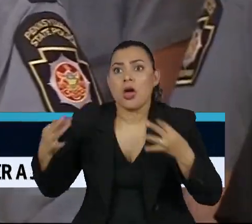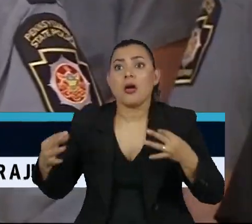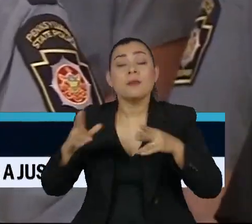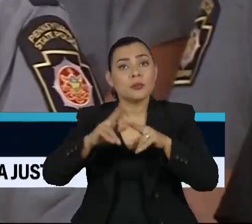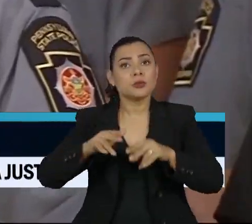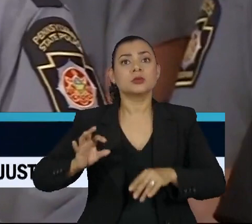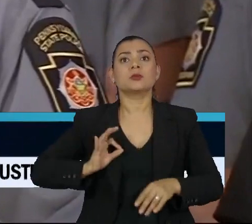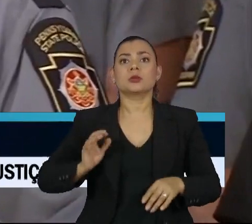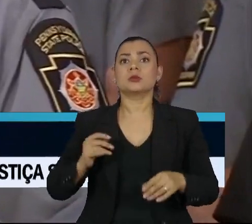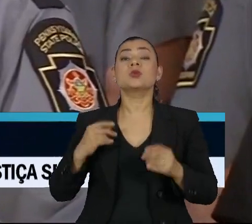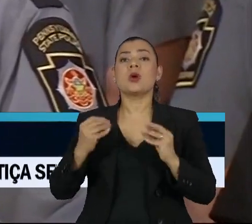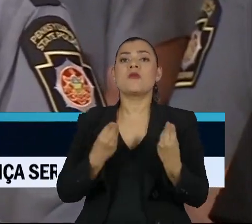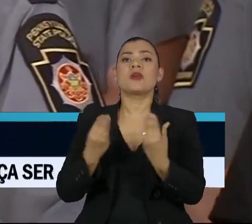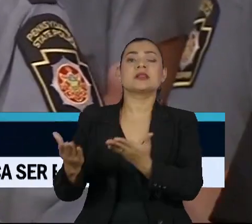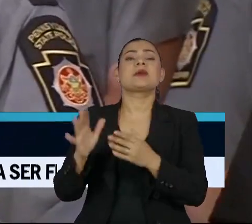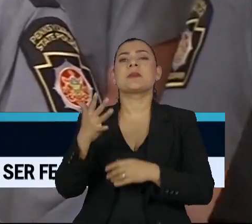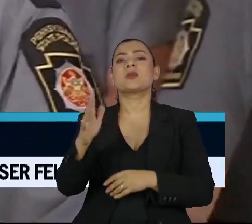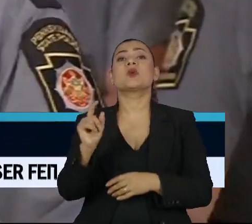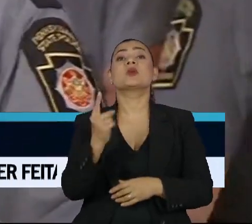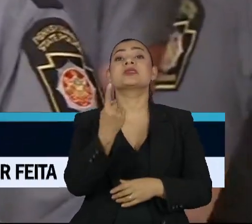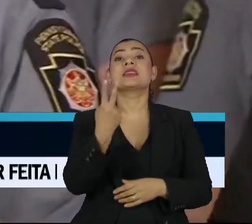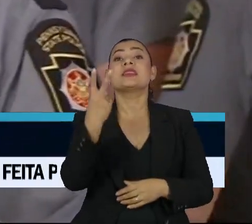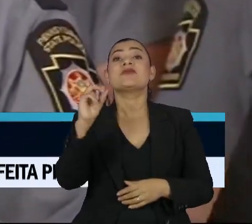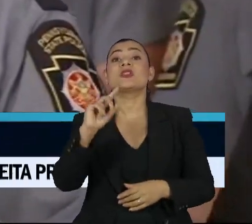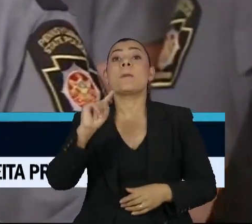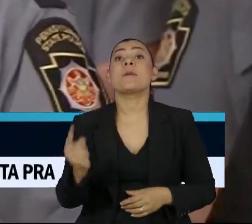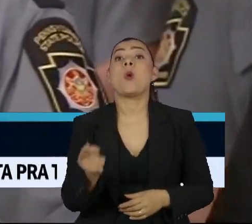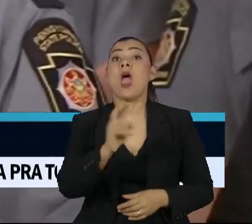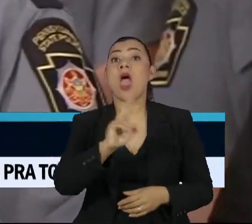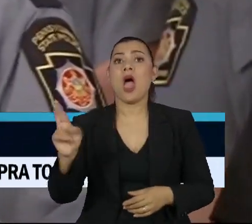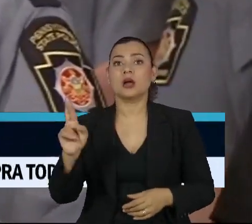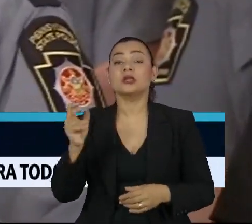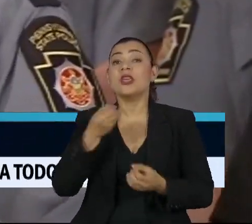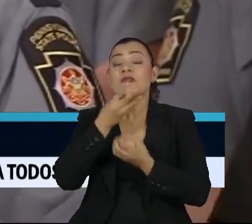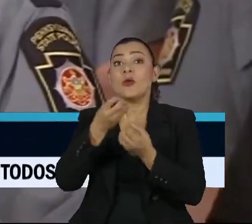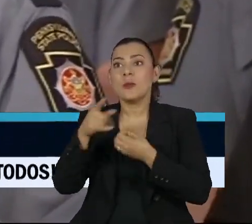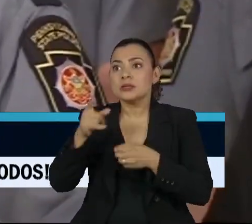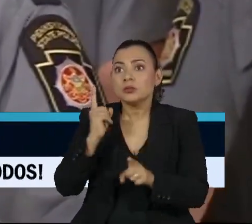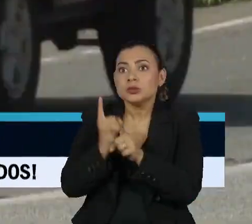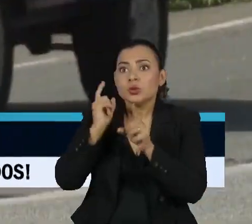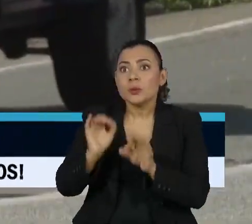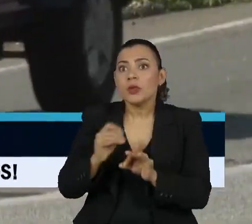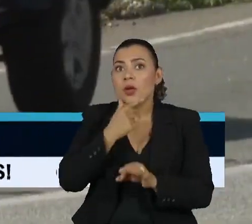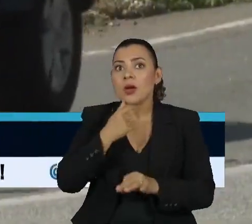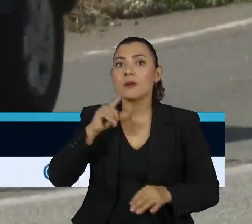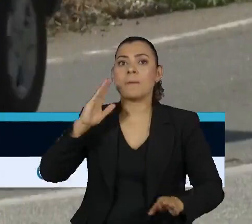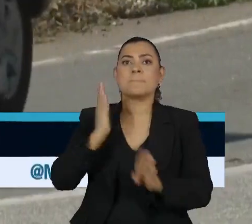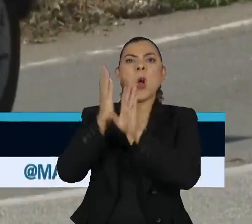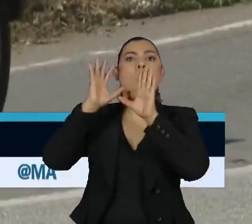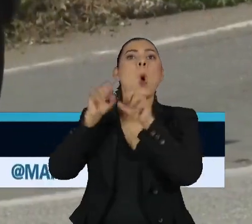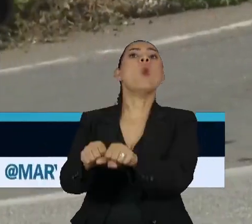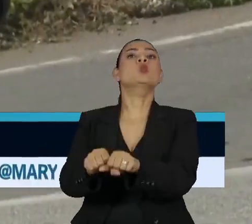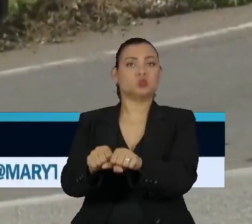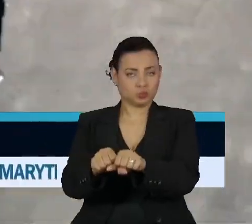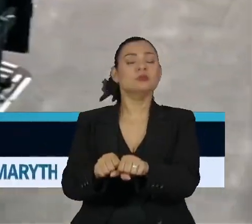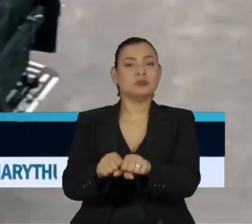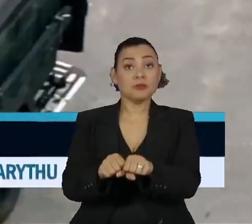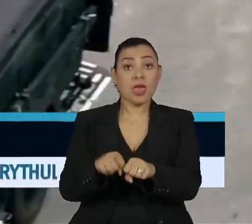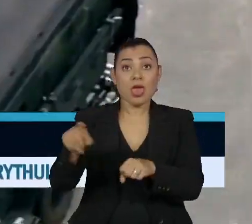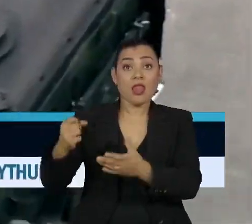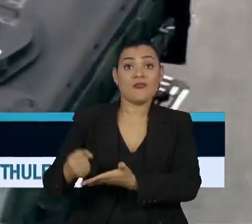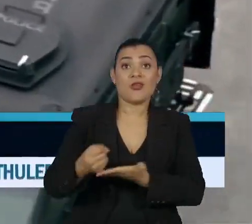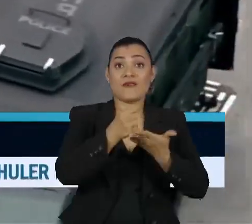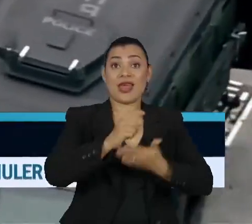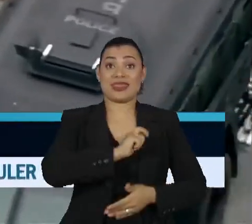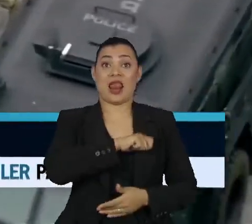Autoridades chegaram a oferecer o equivalente a R$120 mil por informações que levassem à captura do fugitivo. Foi levado